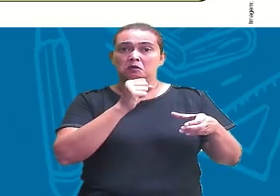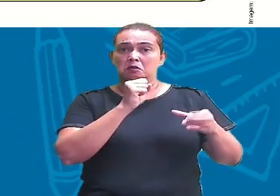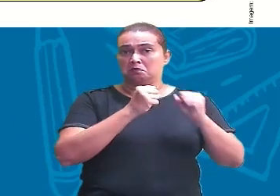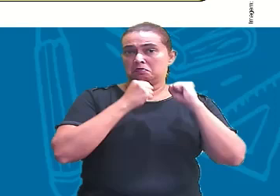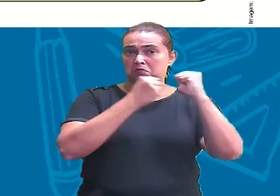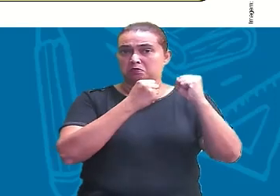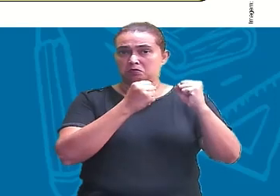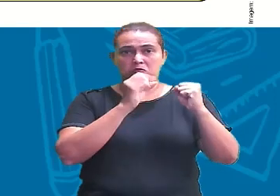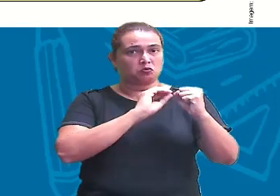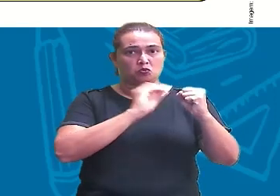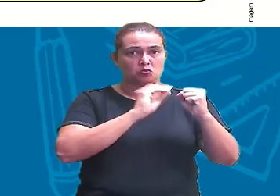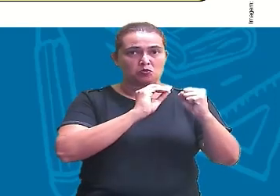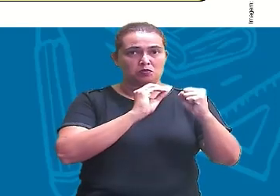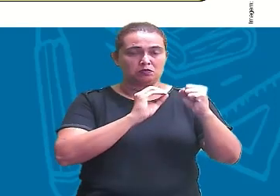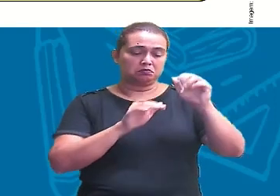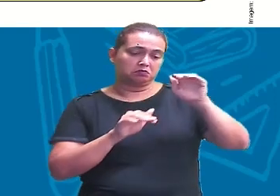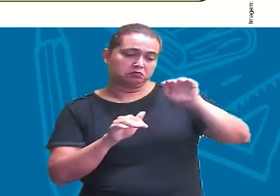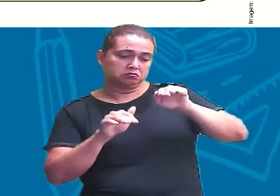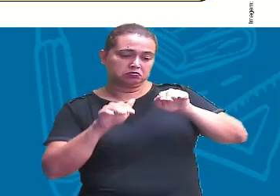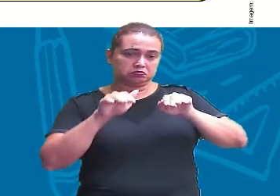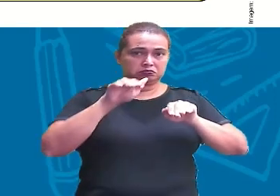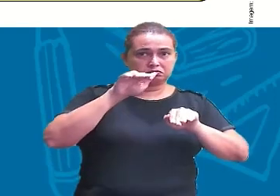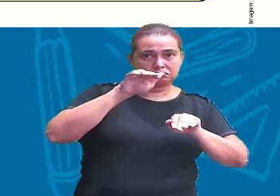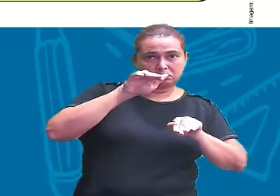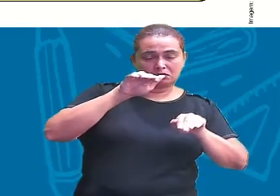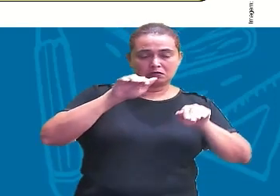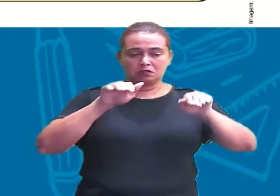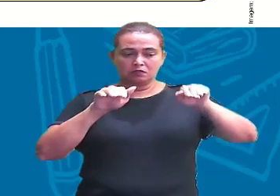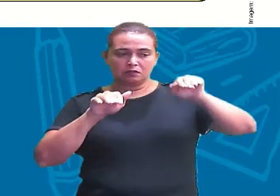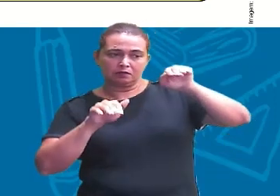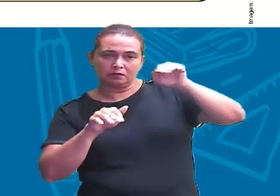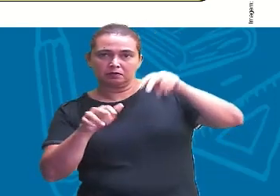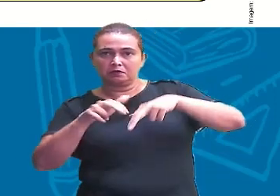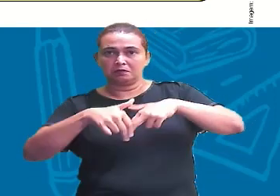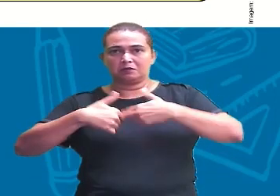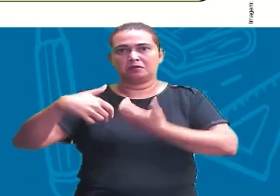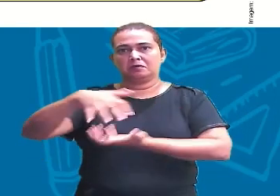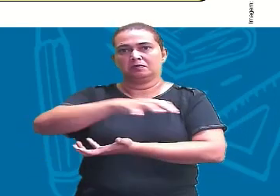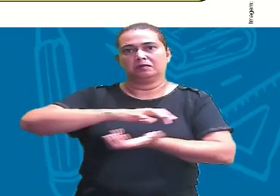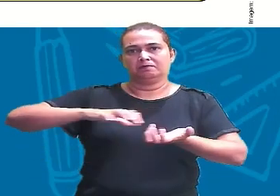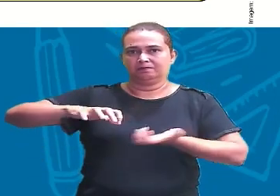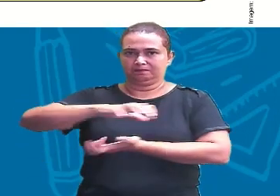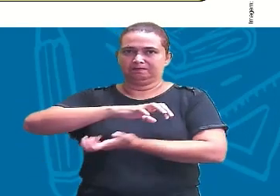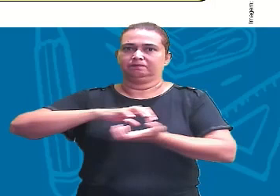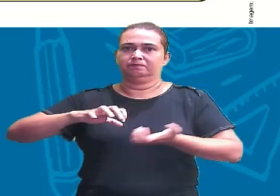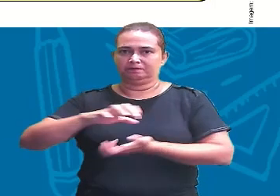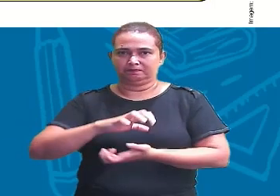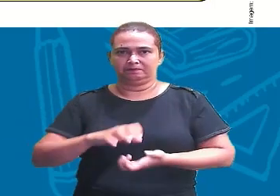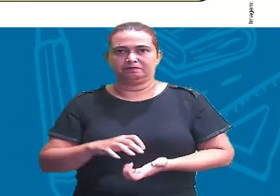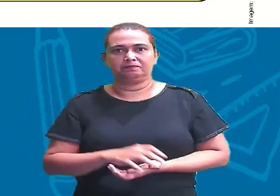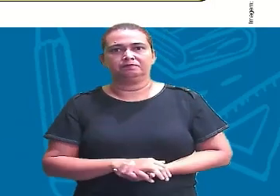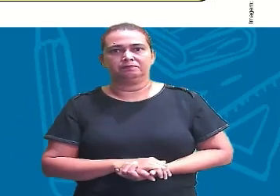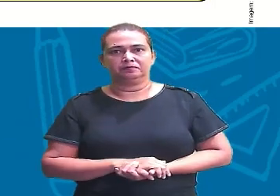começar a ter poder através de uma revolução, certo? Vamos lá. Considerada